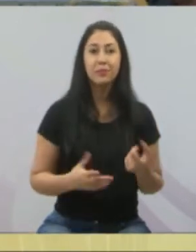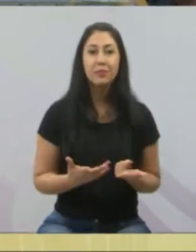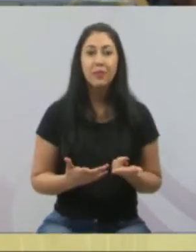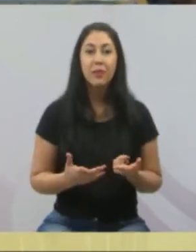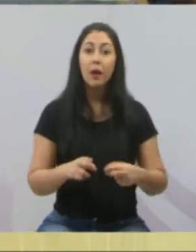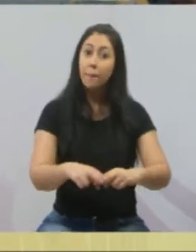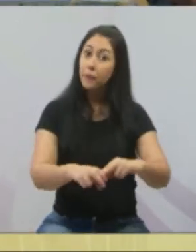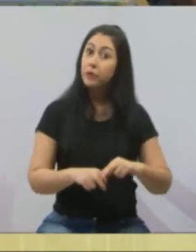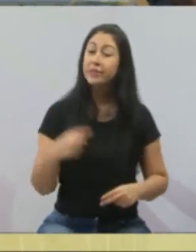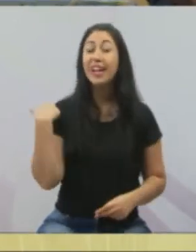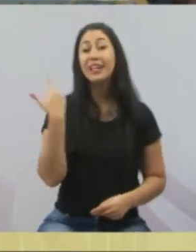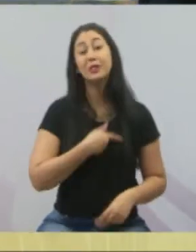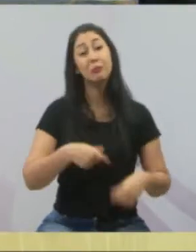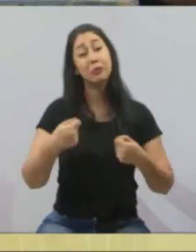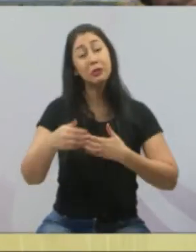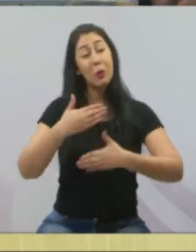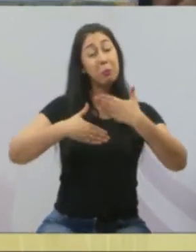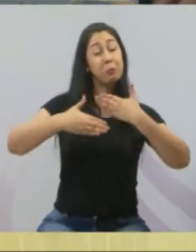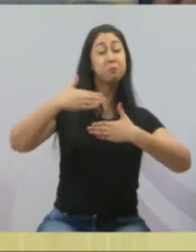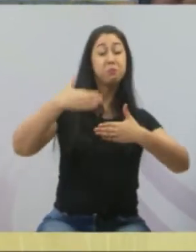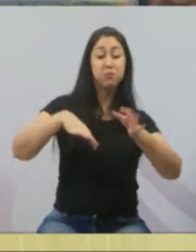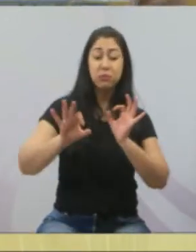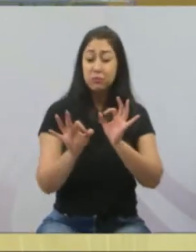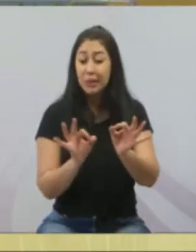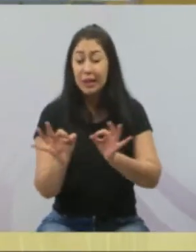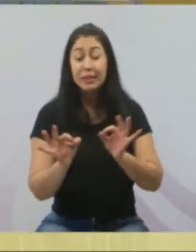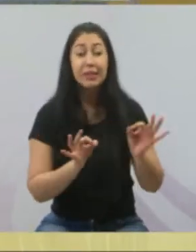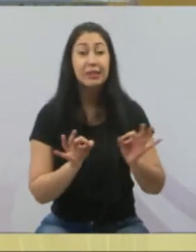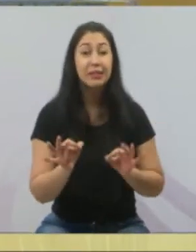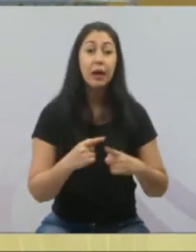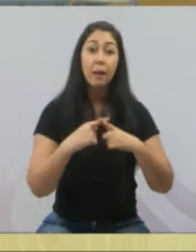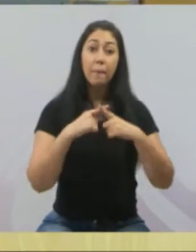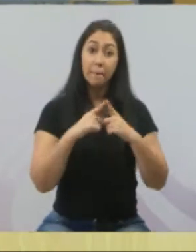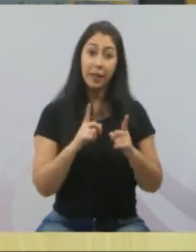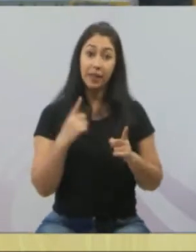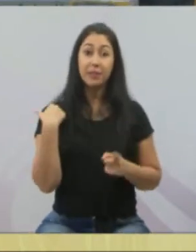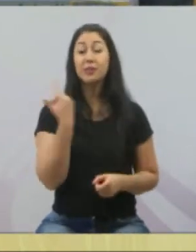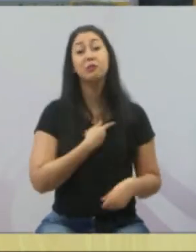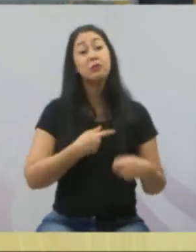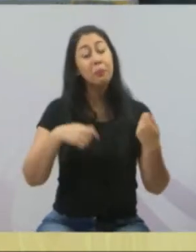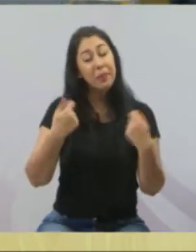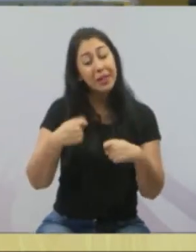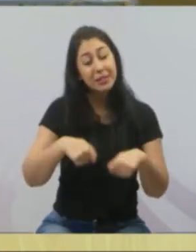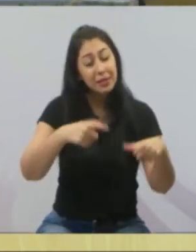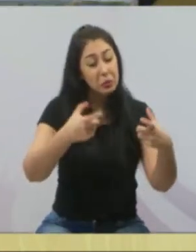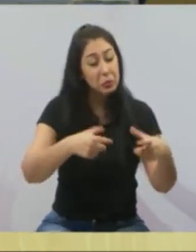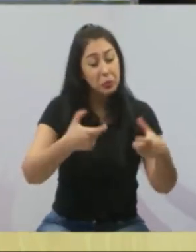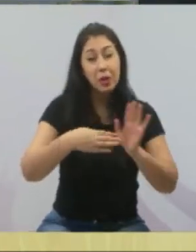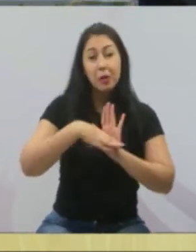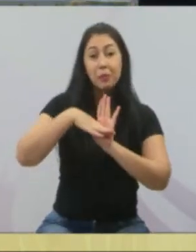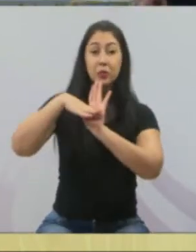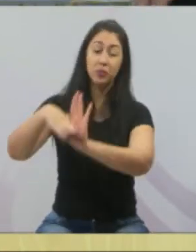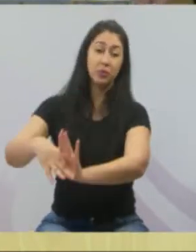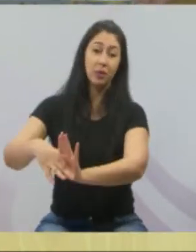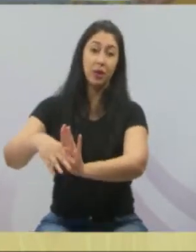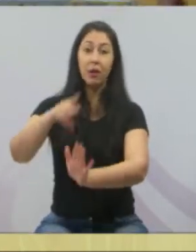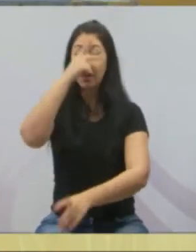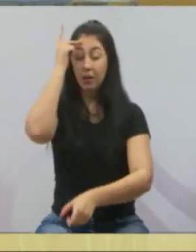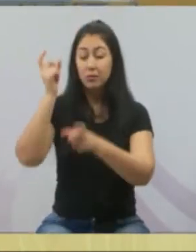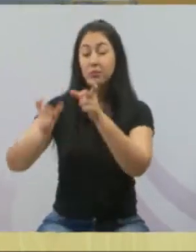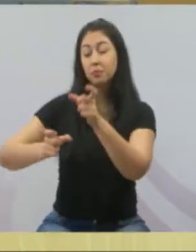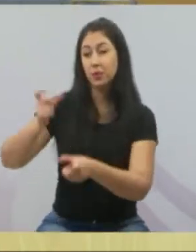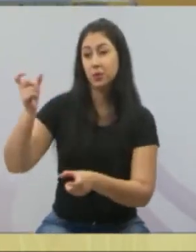as calçadas de acesso das pessoas ali. O pessoal está transitando ali pela via pública, correndo um sério risco de vida. Então a EDP